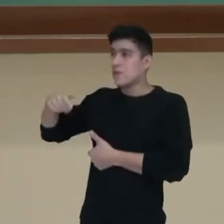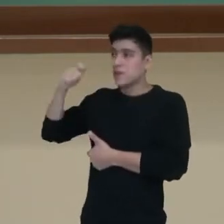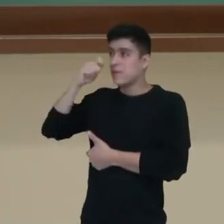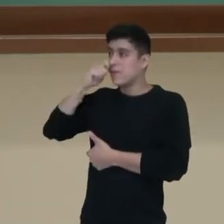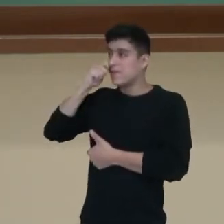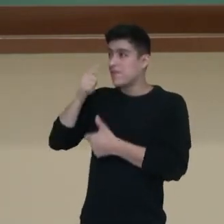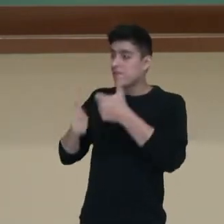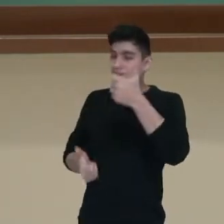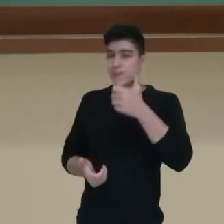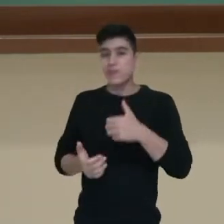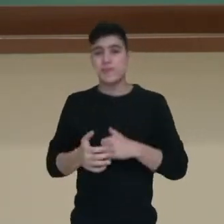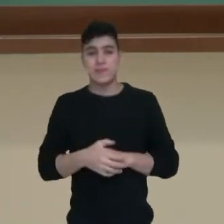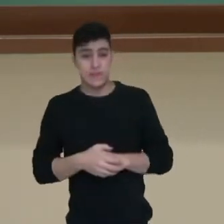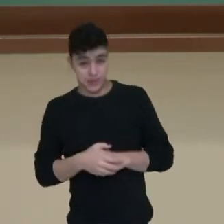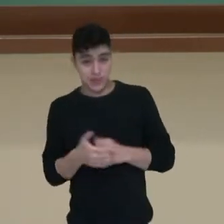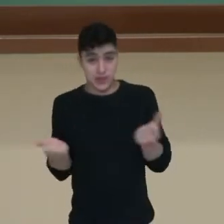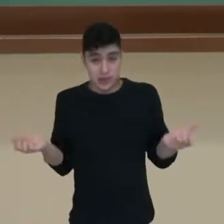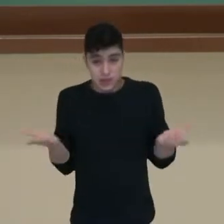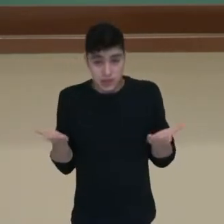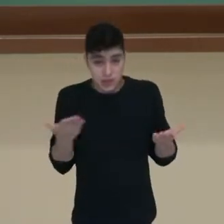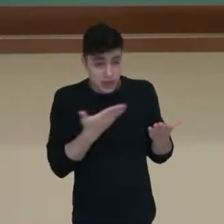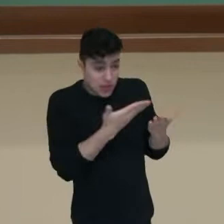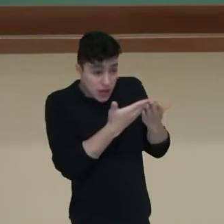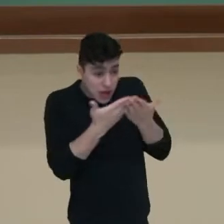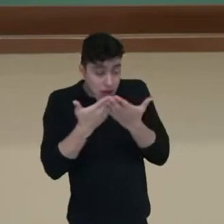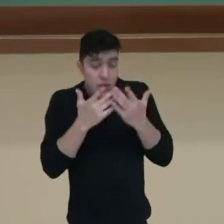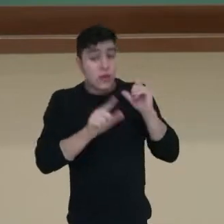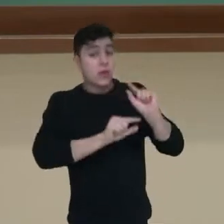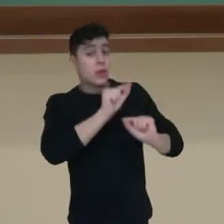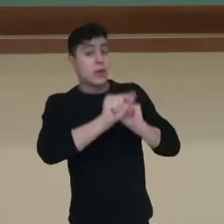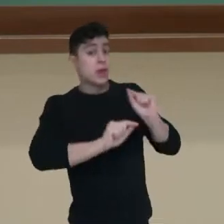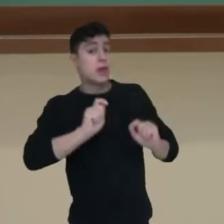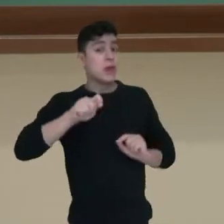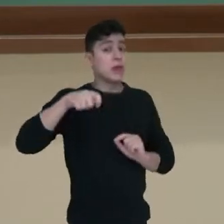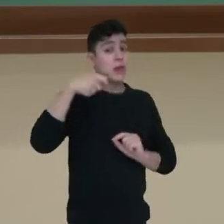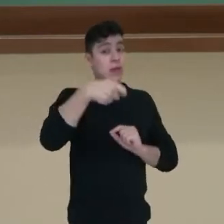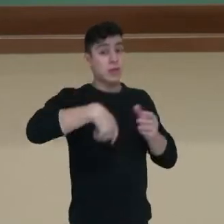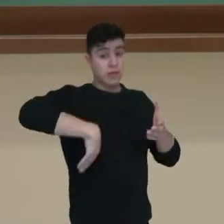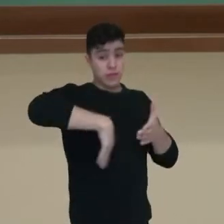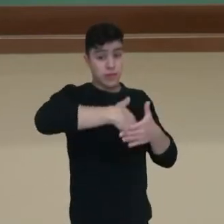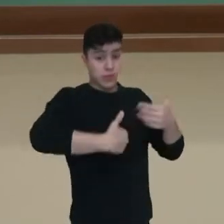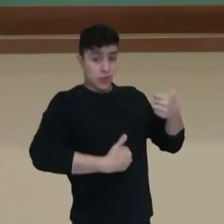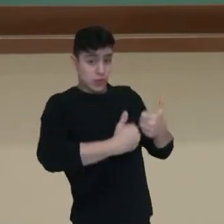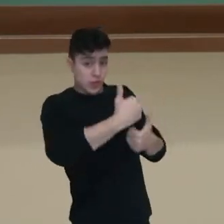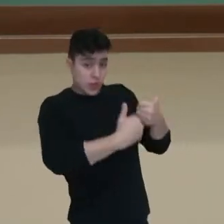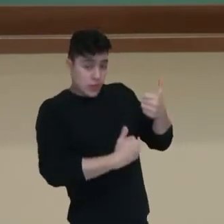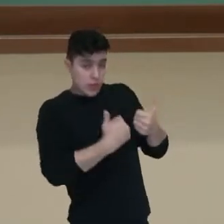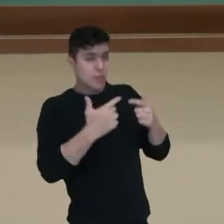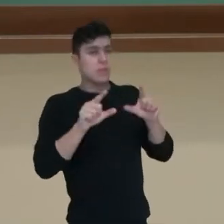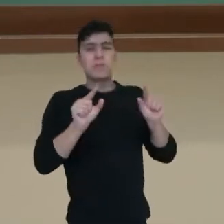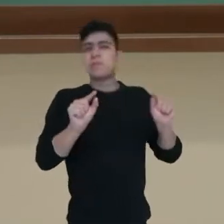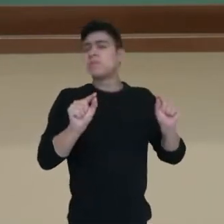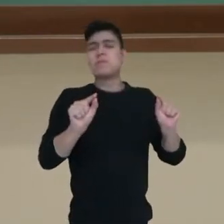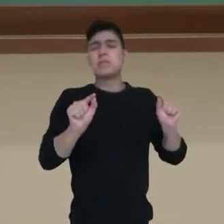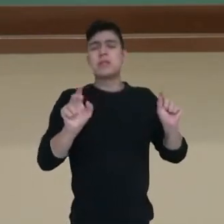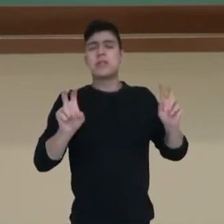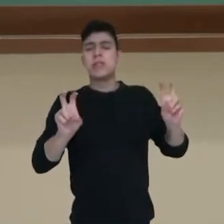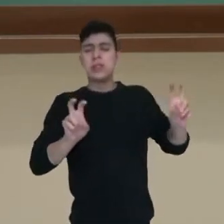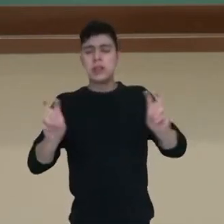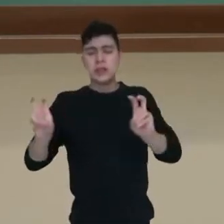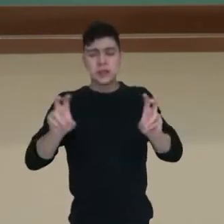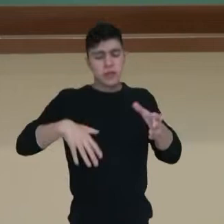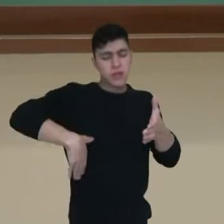Lucas. E na aula de hoje nós vamos falar sobre futebol de 5. Então, o que seria